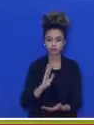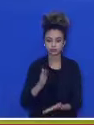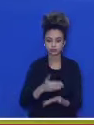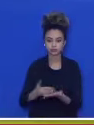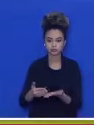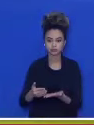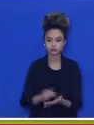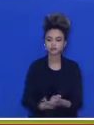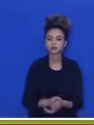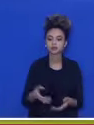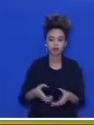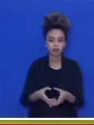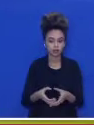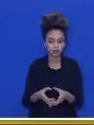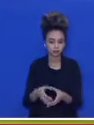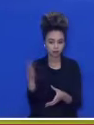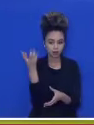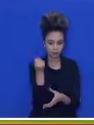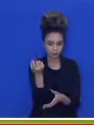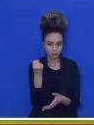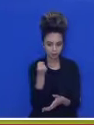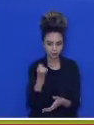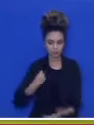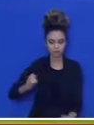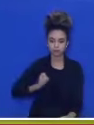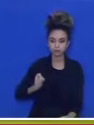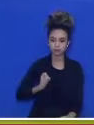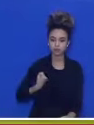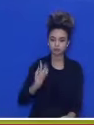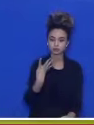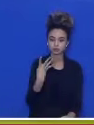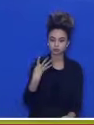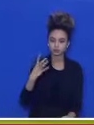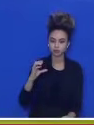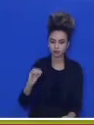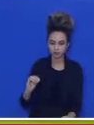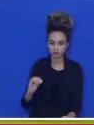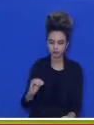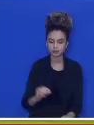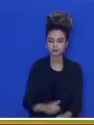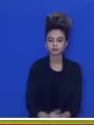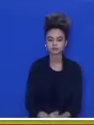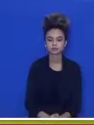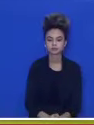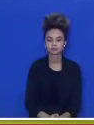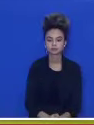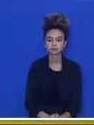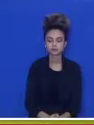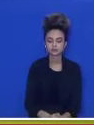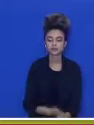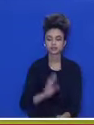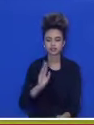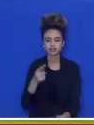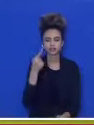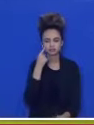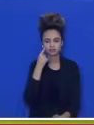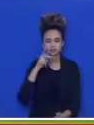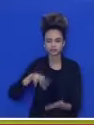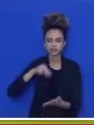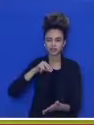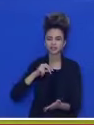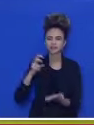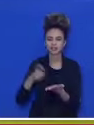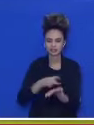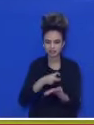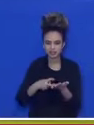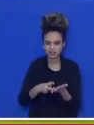começou. Bola branca, número 40. Branca, 40. Já acompanhamos os sorteios da Quina, da